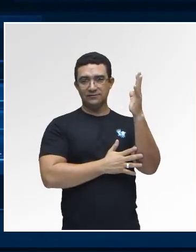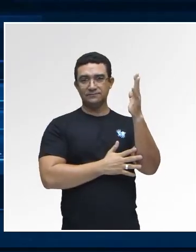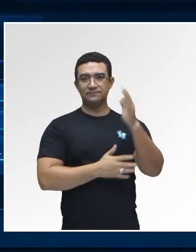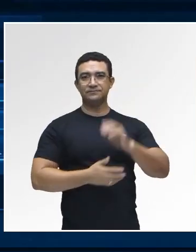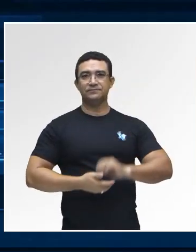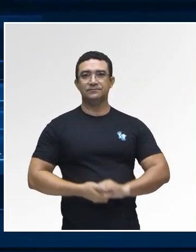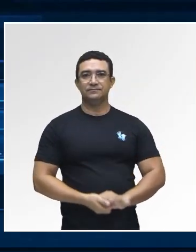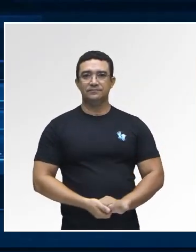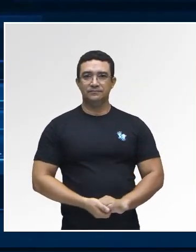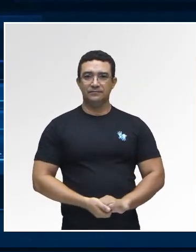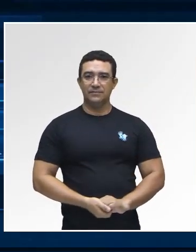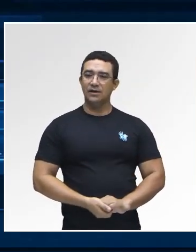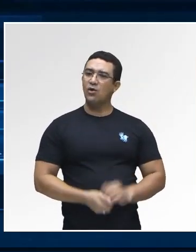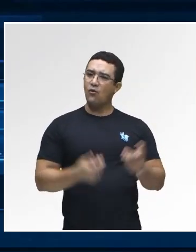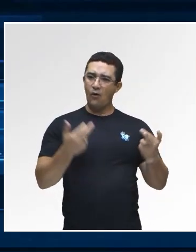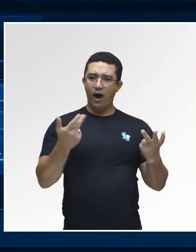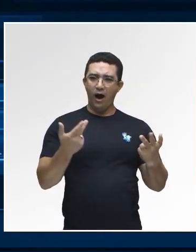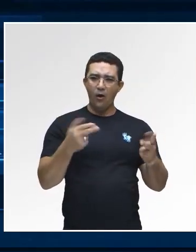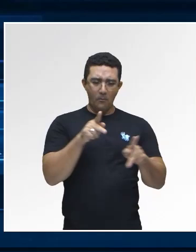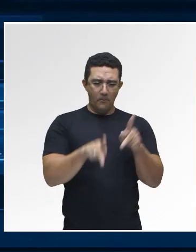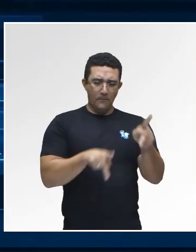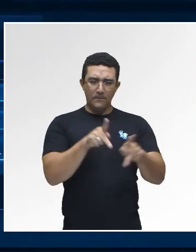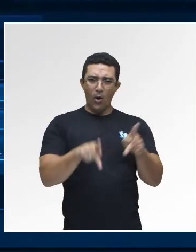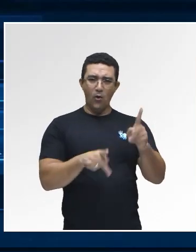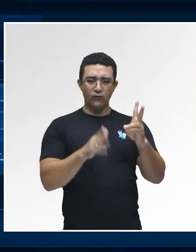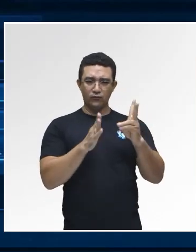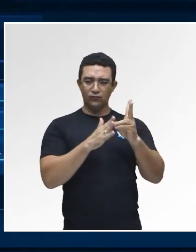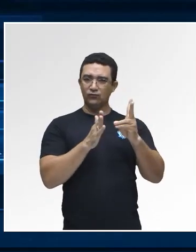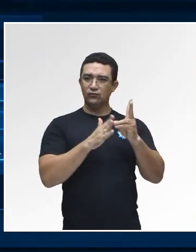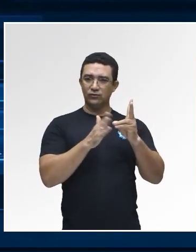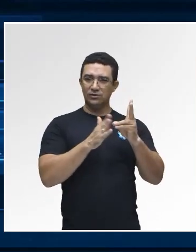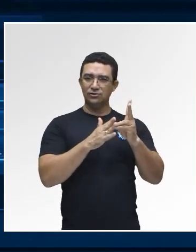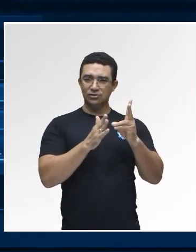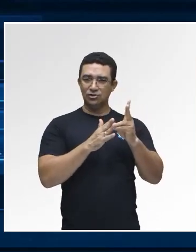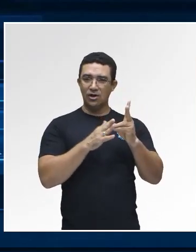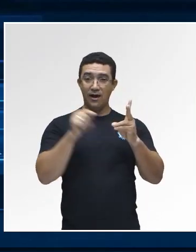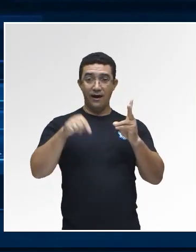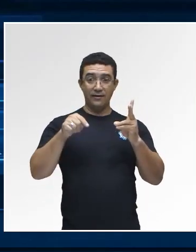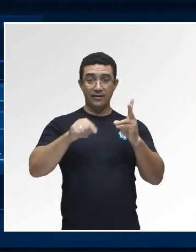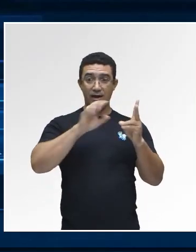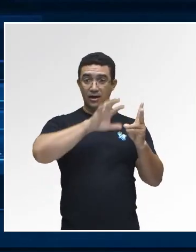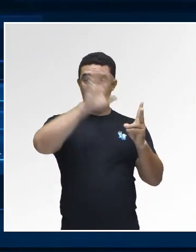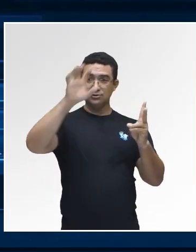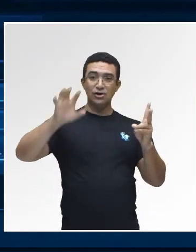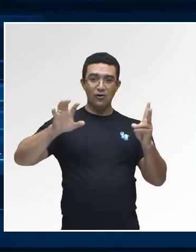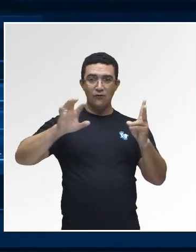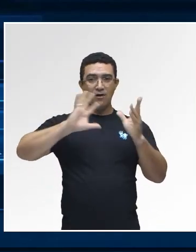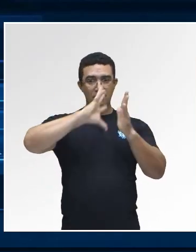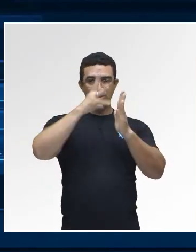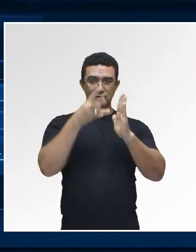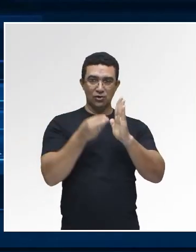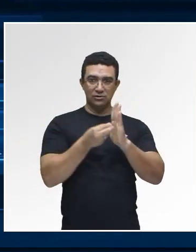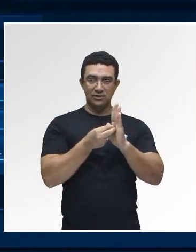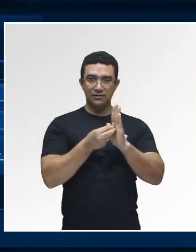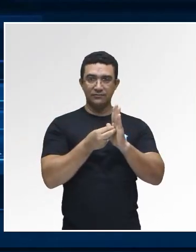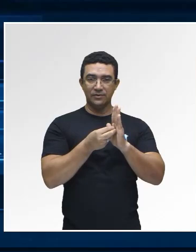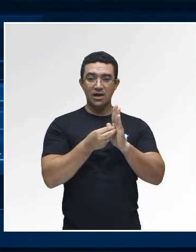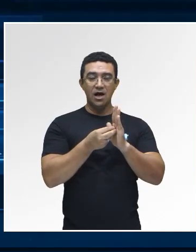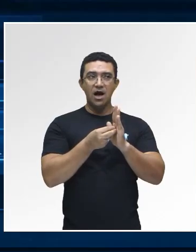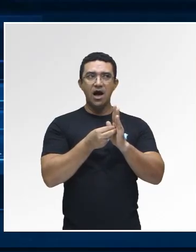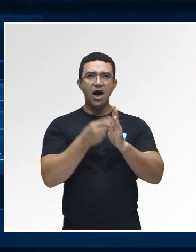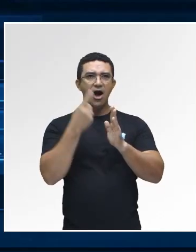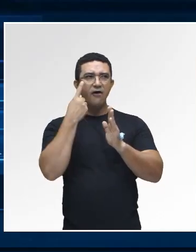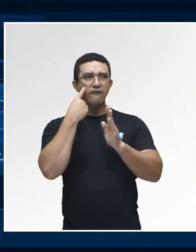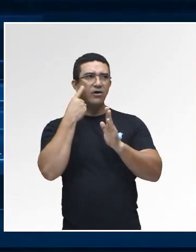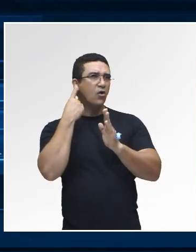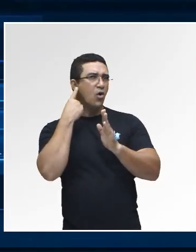com os povos indígenas que também habitavam e ainda habitam a nossa região, não é verdade? Quando você ouve um trovão, é